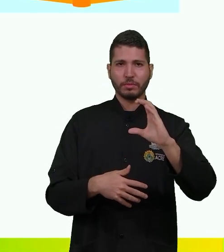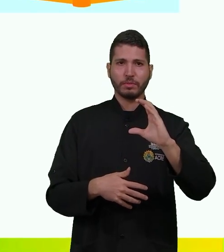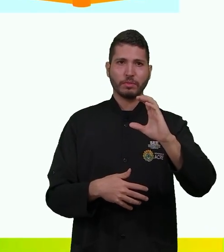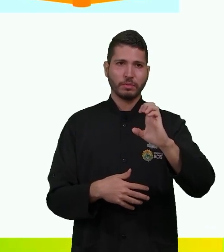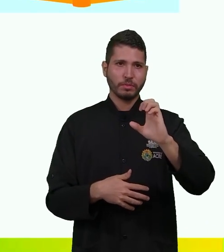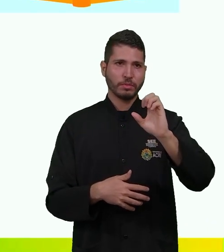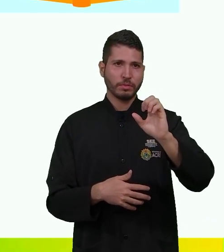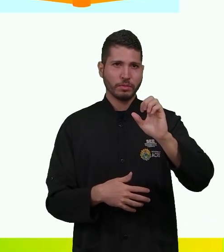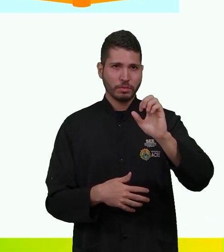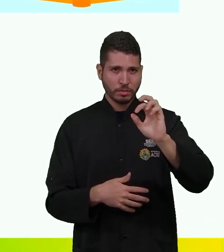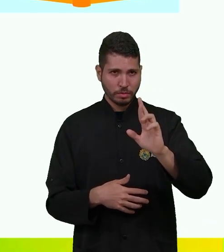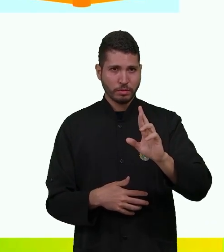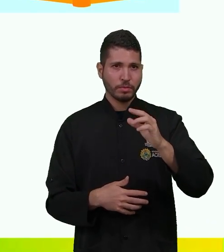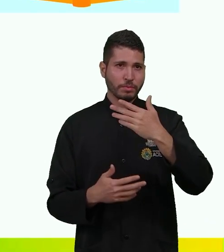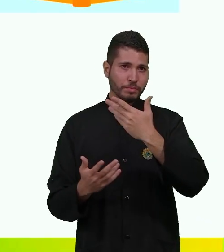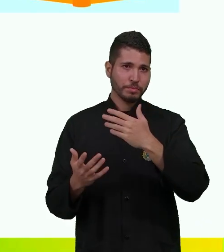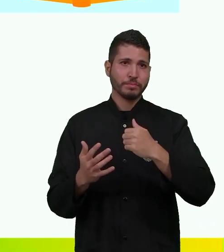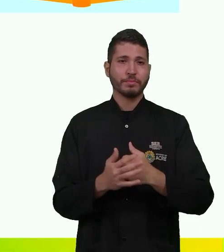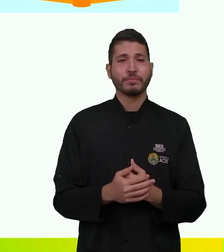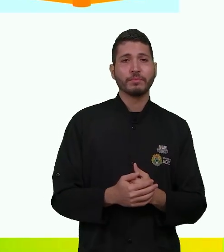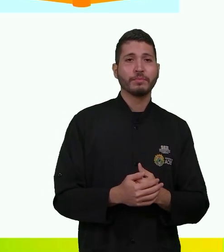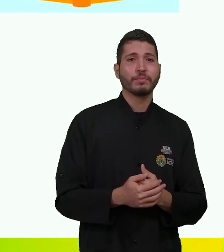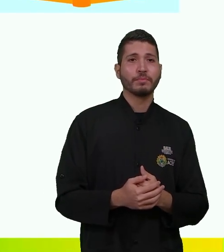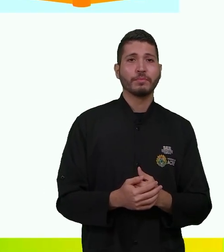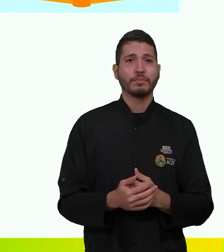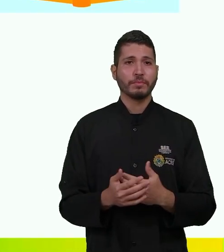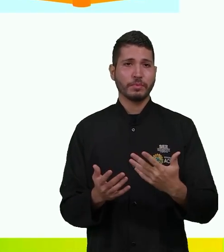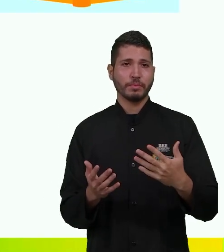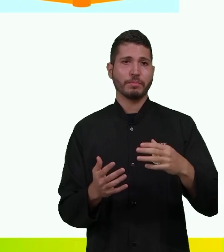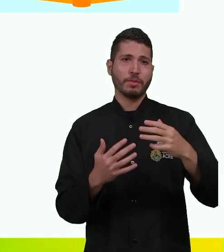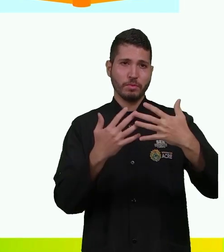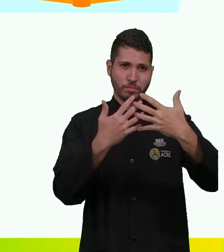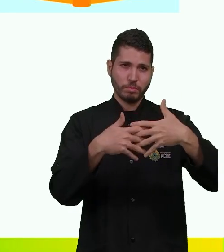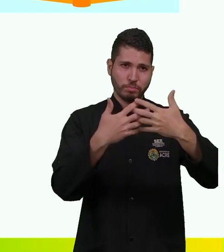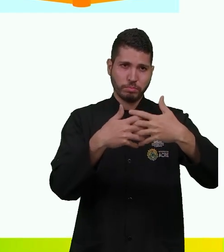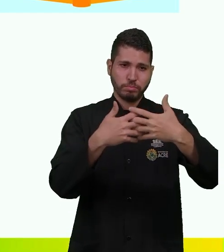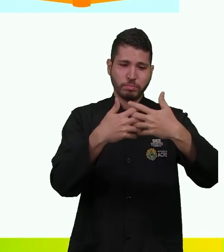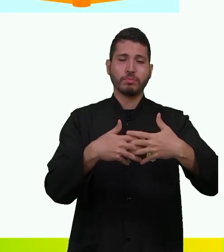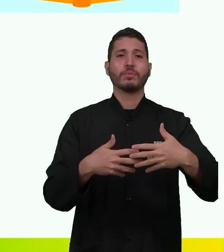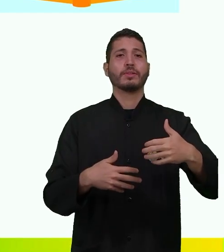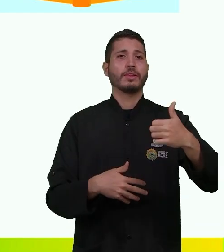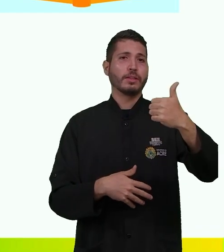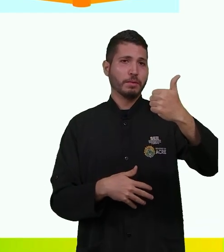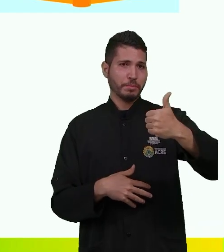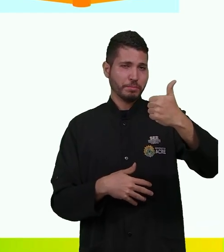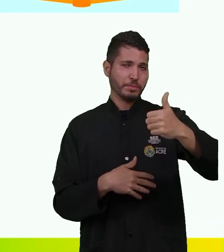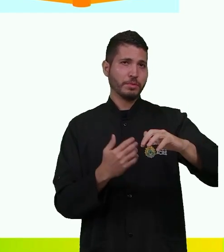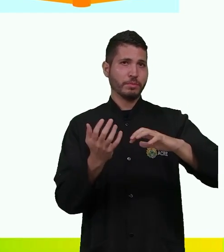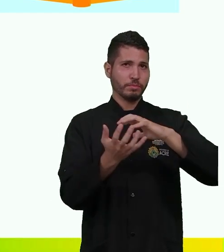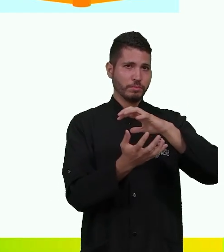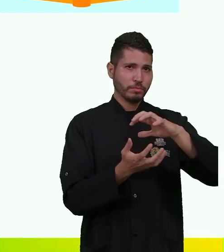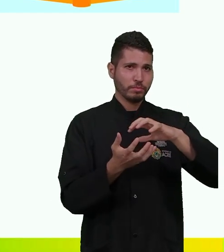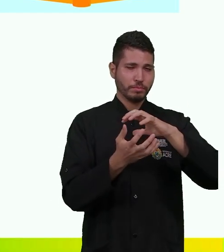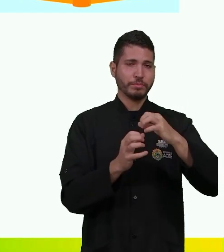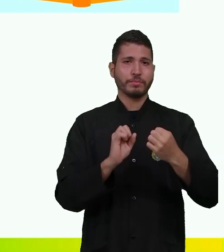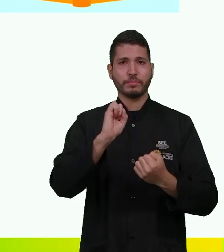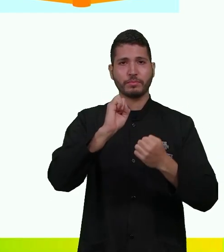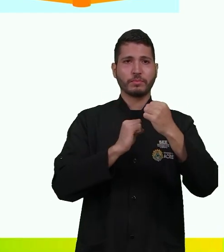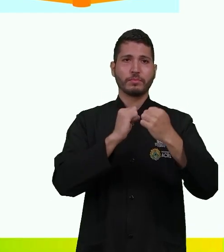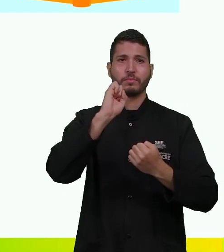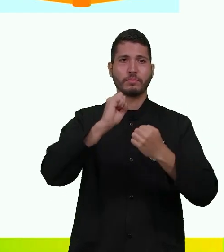nossa questão está pedindo o quê? Segunda Revolução Industrial. Então, posso eliminar a A, posso eliminar a letra